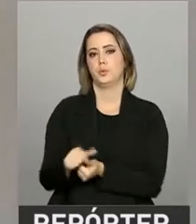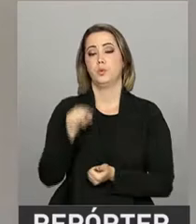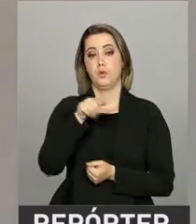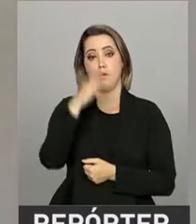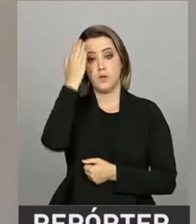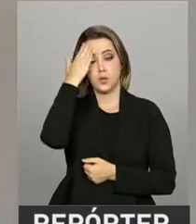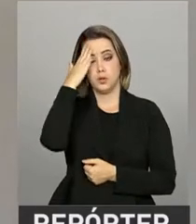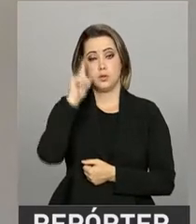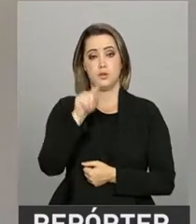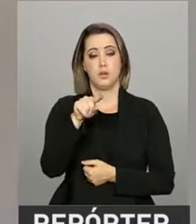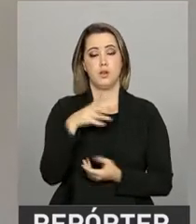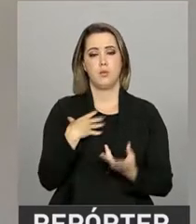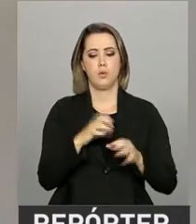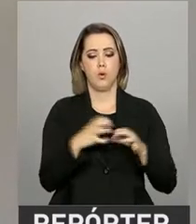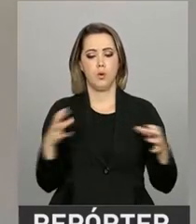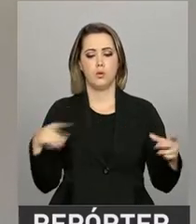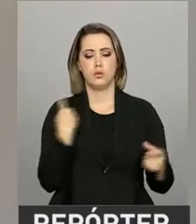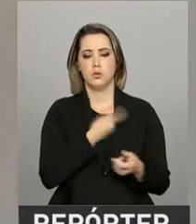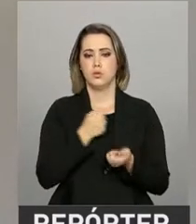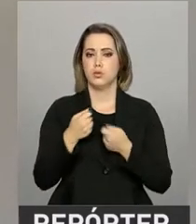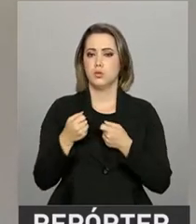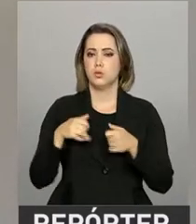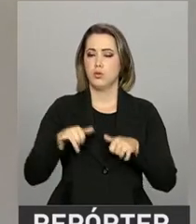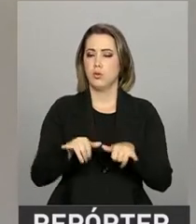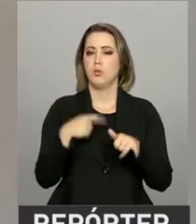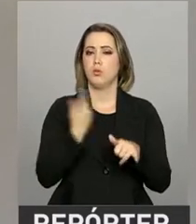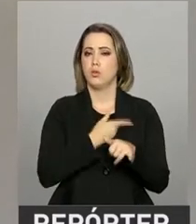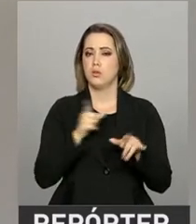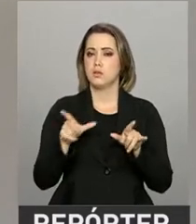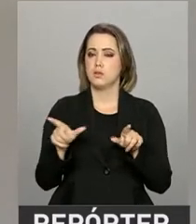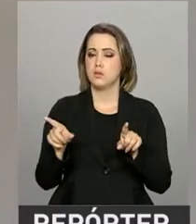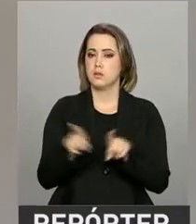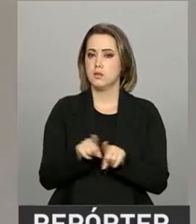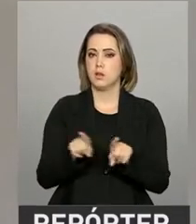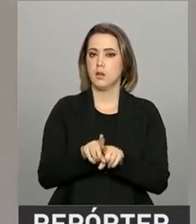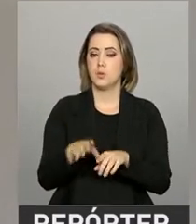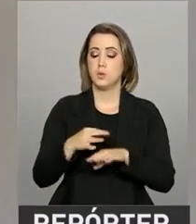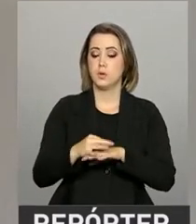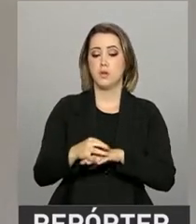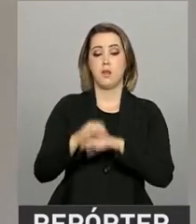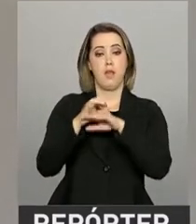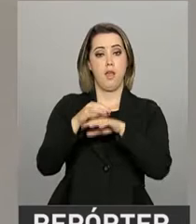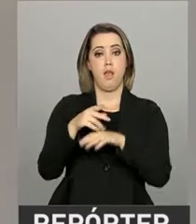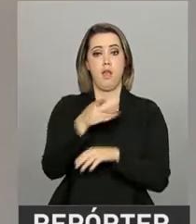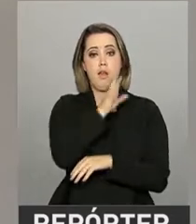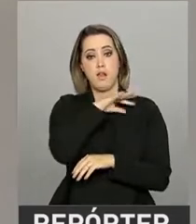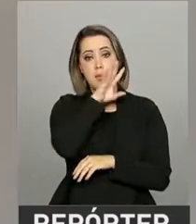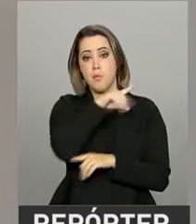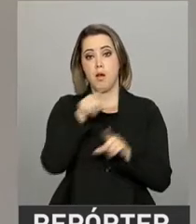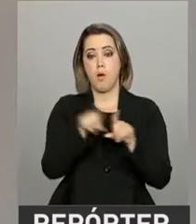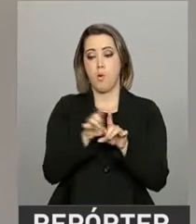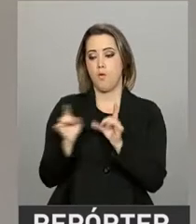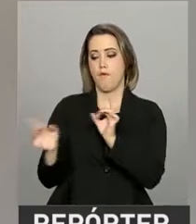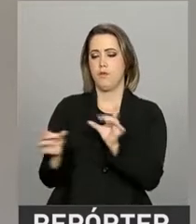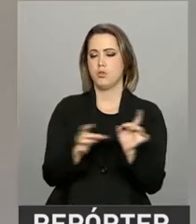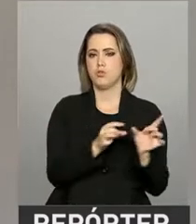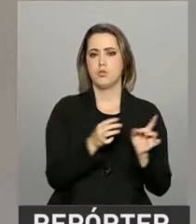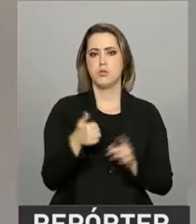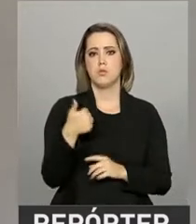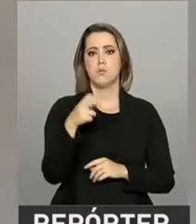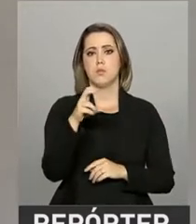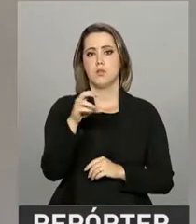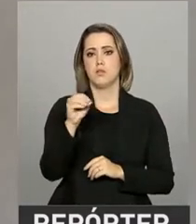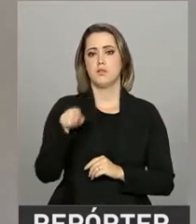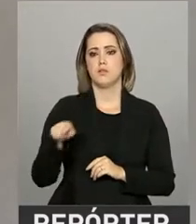um dos grandes mercados que nós temos é exatamente a proteína animal vendida para